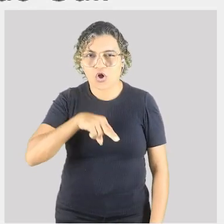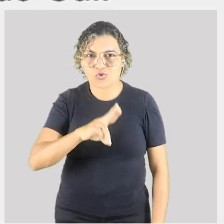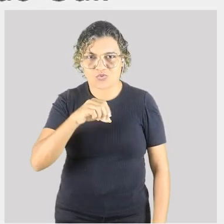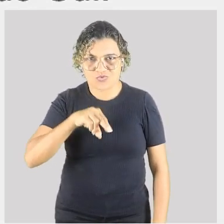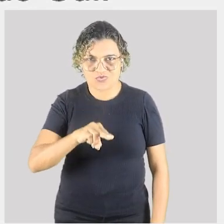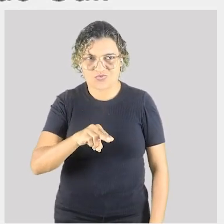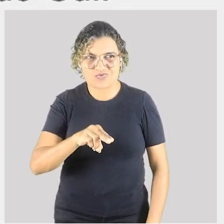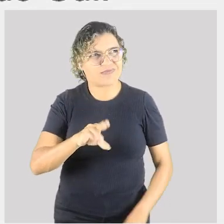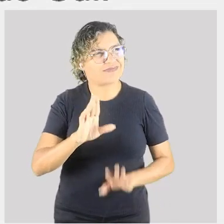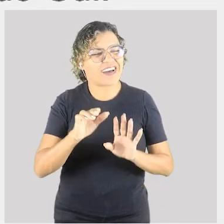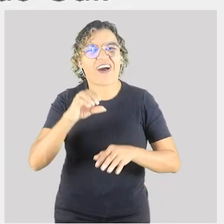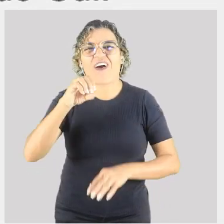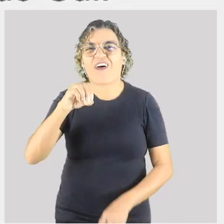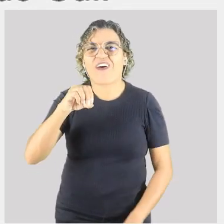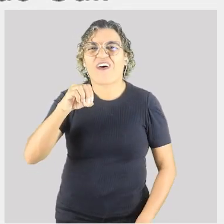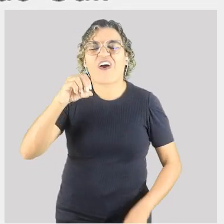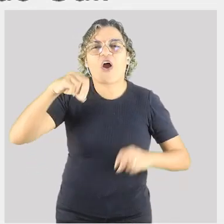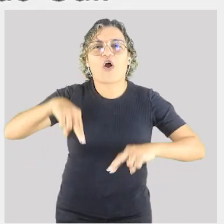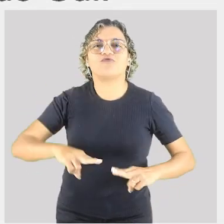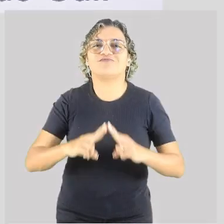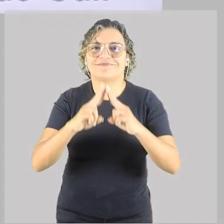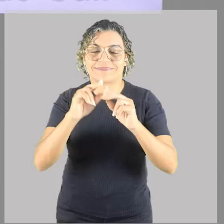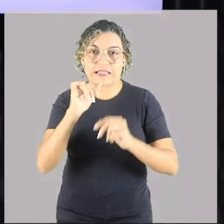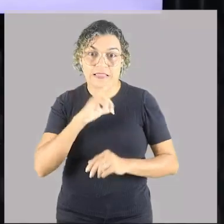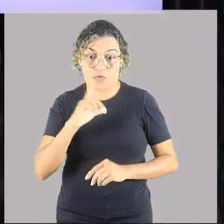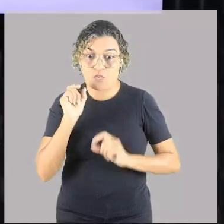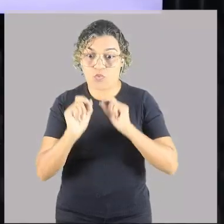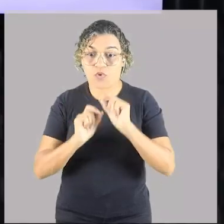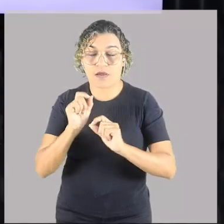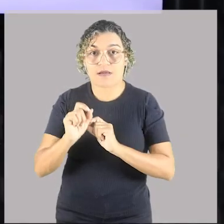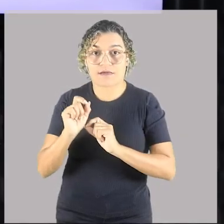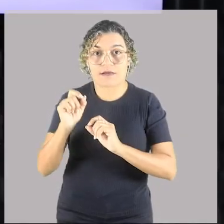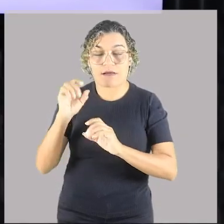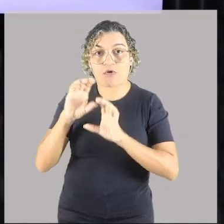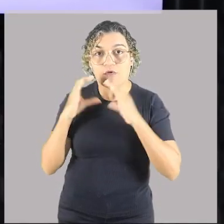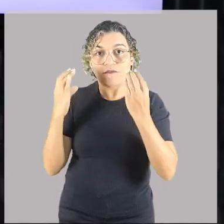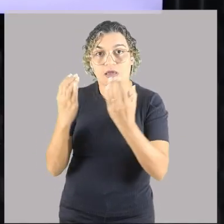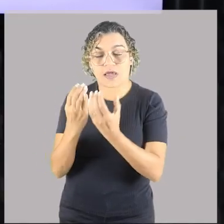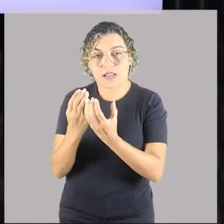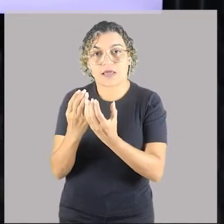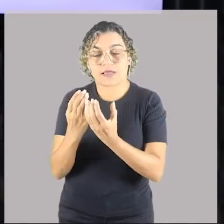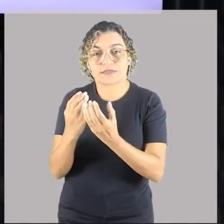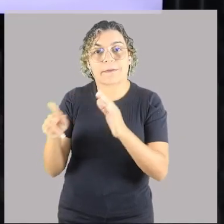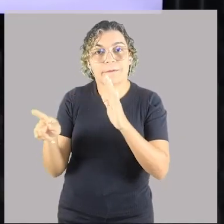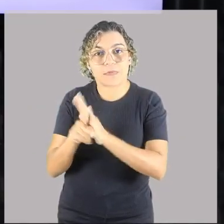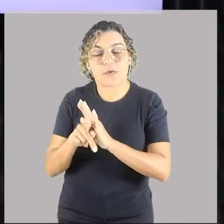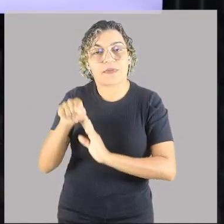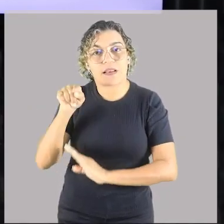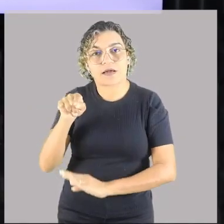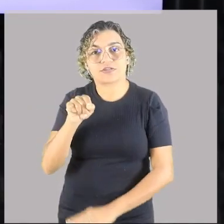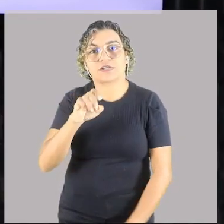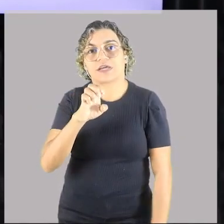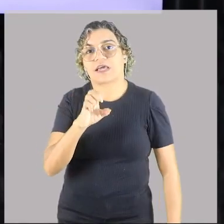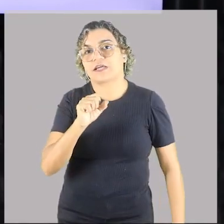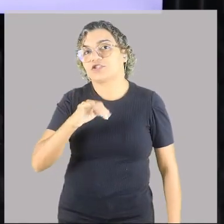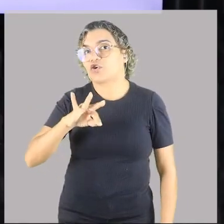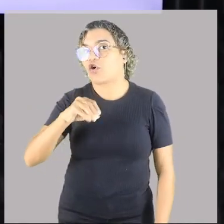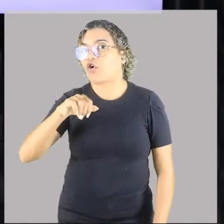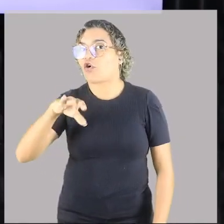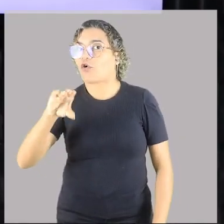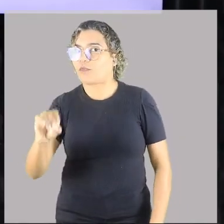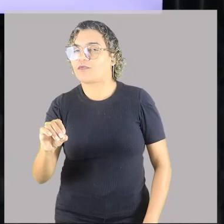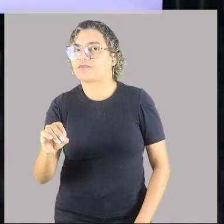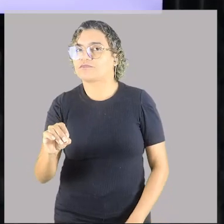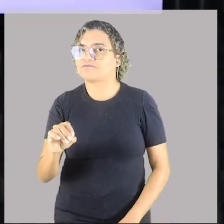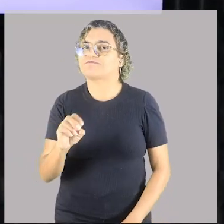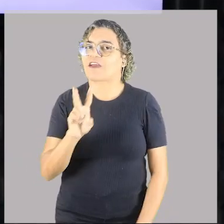em 1972. A querida e famosa Conferência de quê? De Estocolmo. Show,